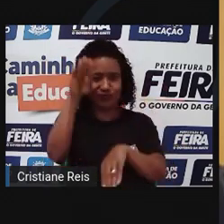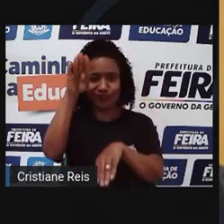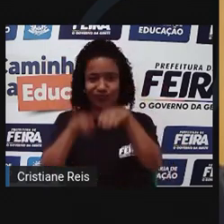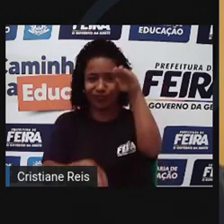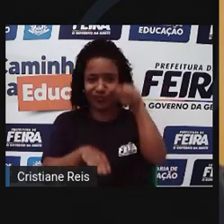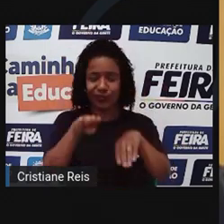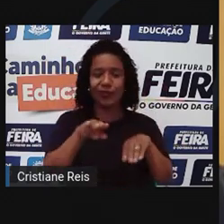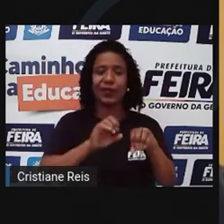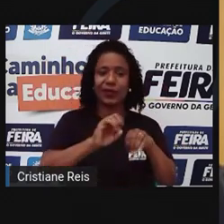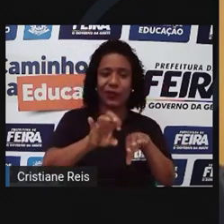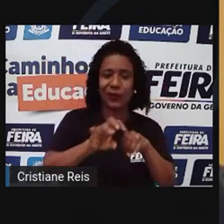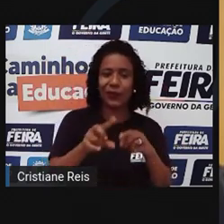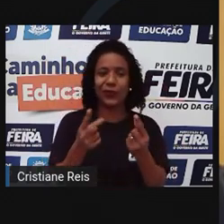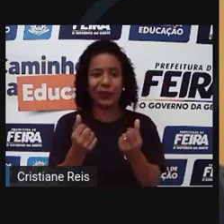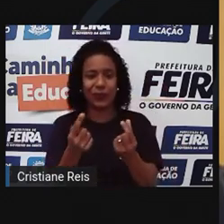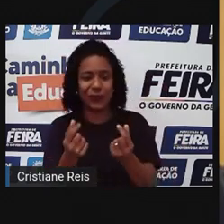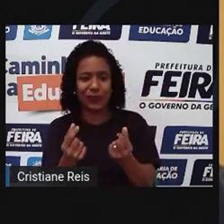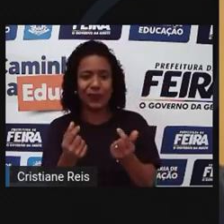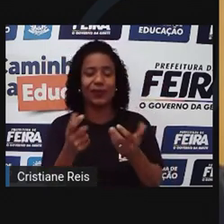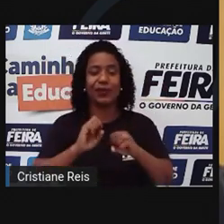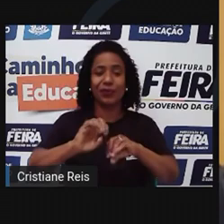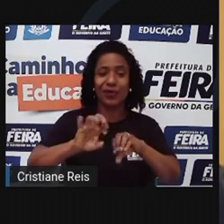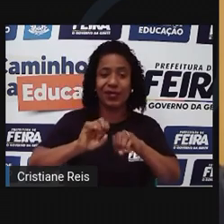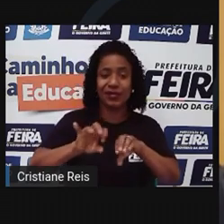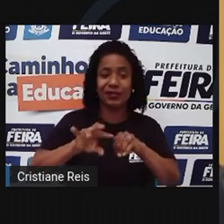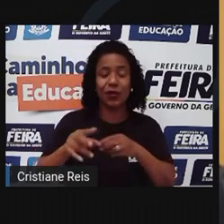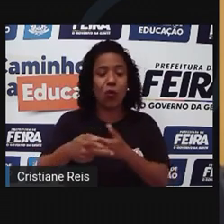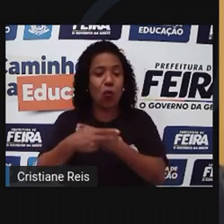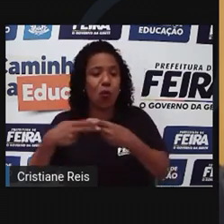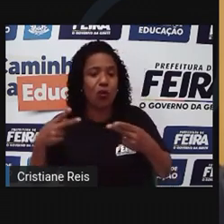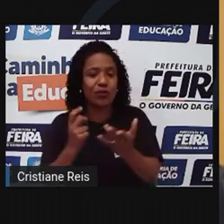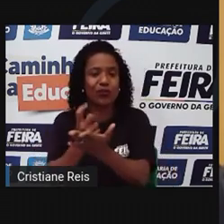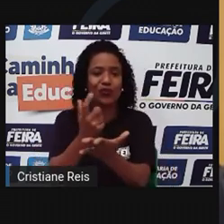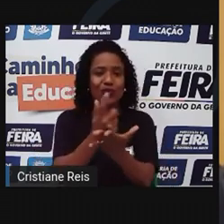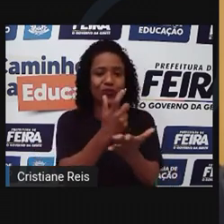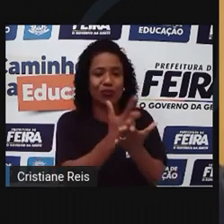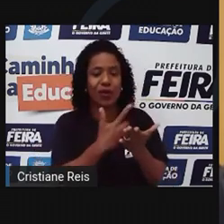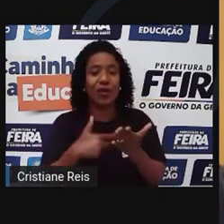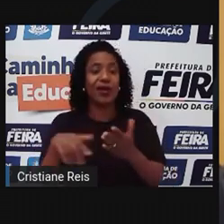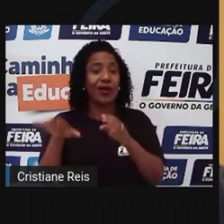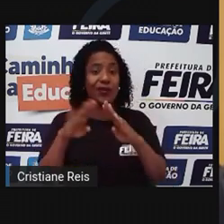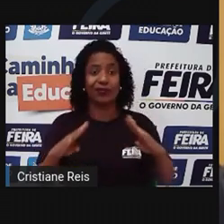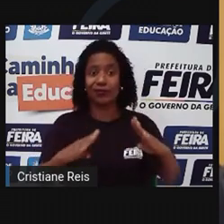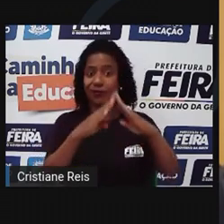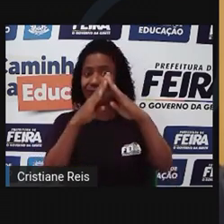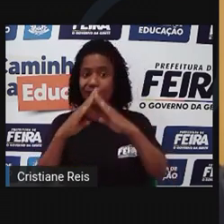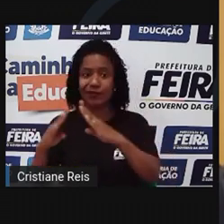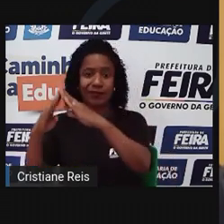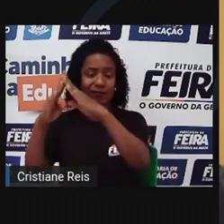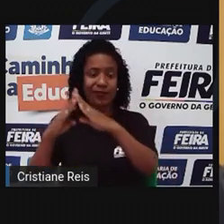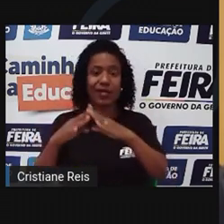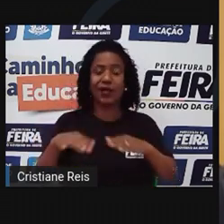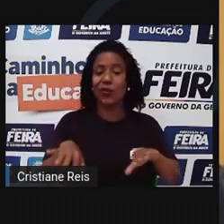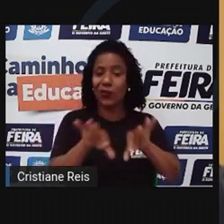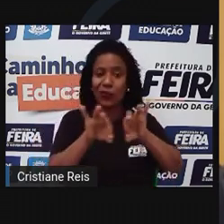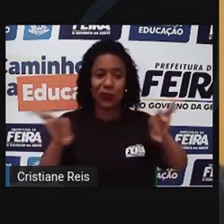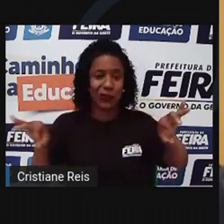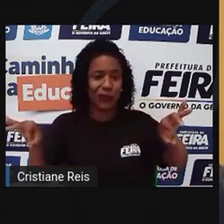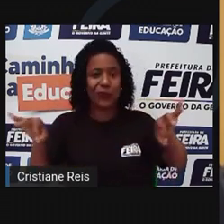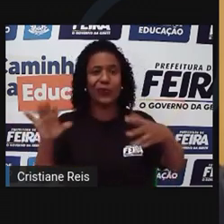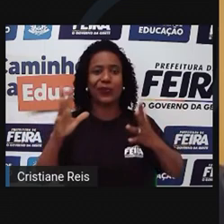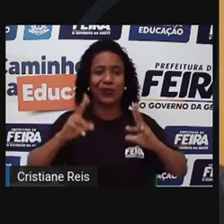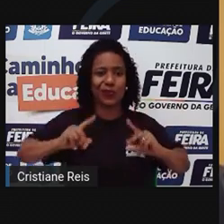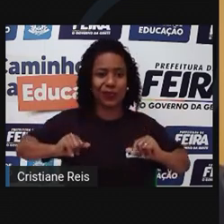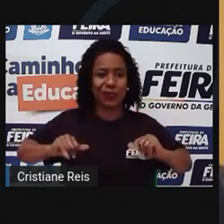educação, desigualdade de acesso a bens, desigualdade de acesso à infraestrutura, saneamento. Qualquer aspecto que